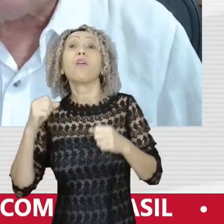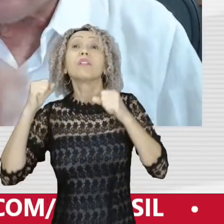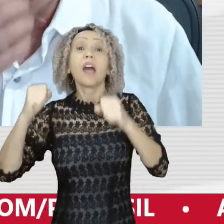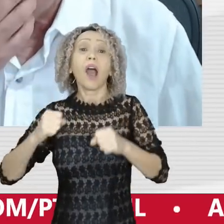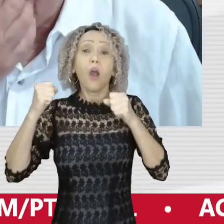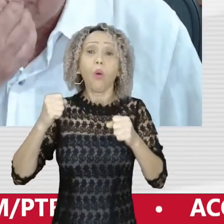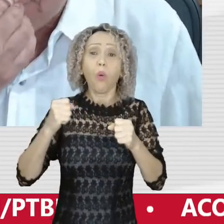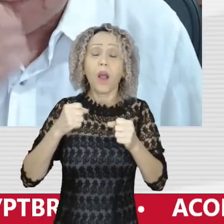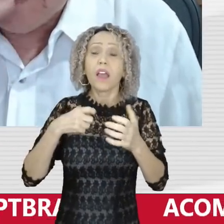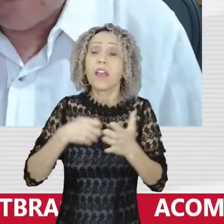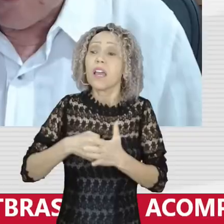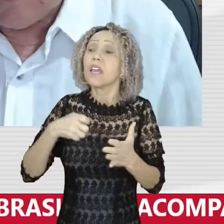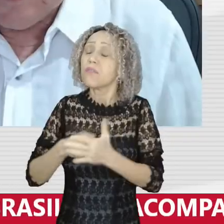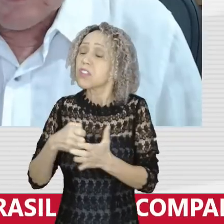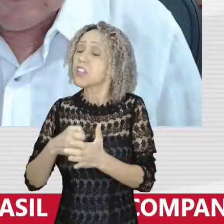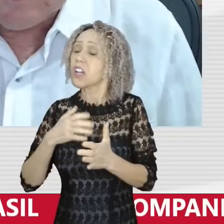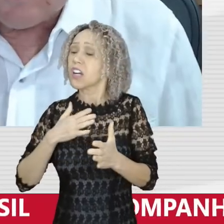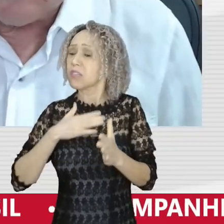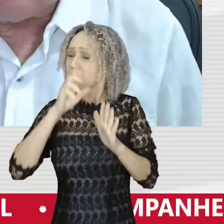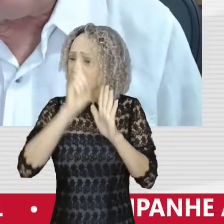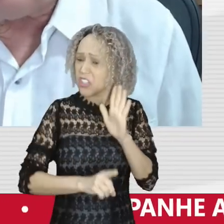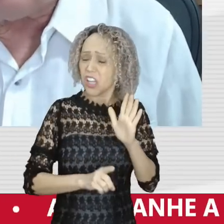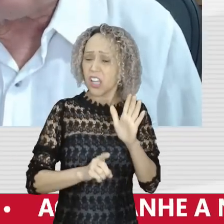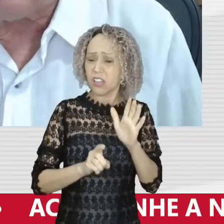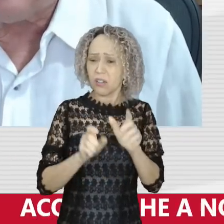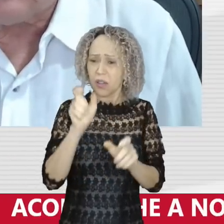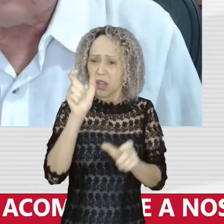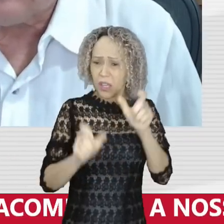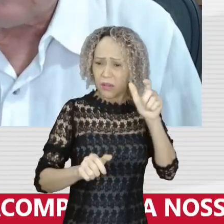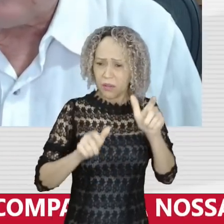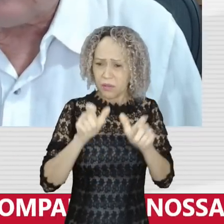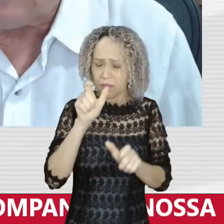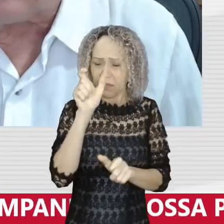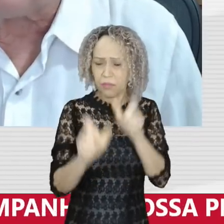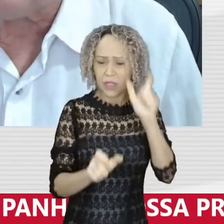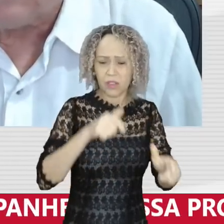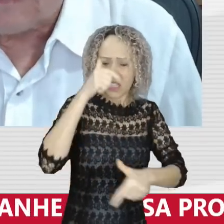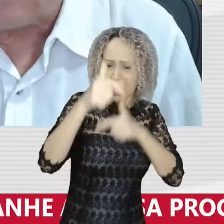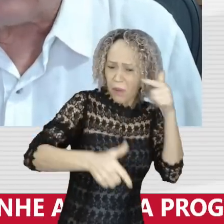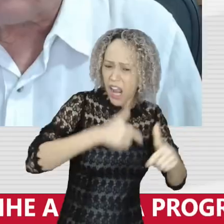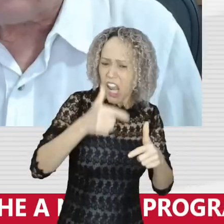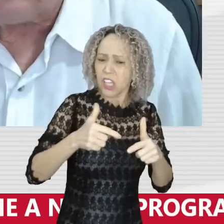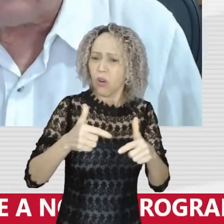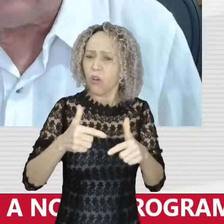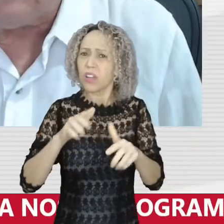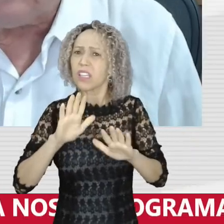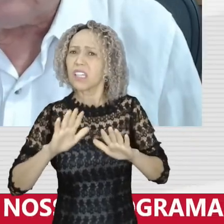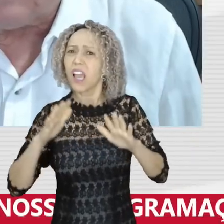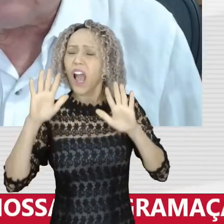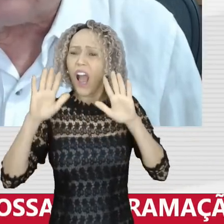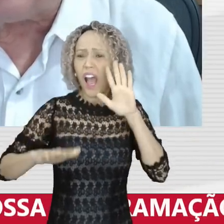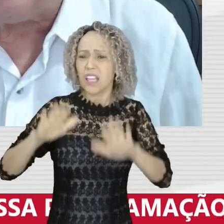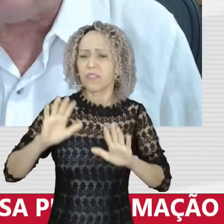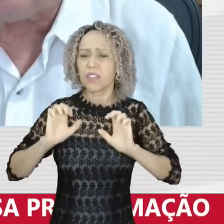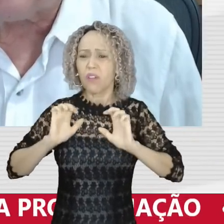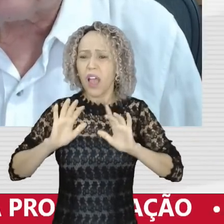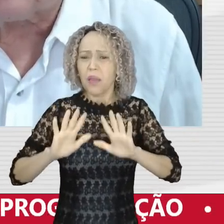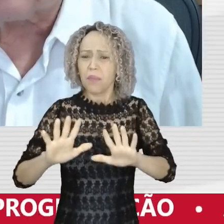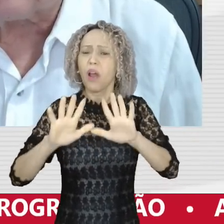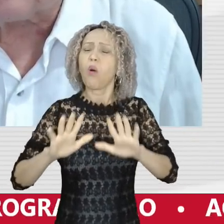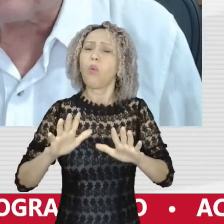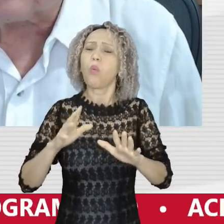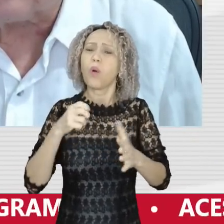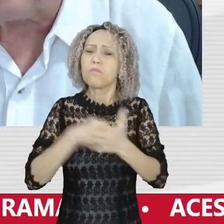organizados, manifestando pelos seus direitos, apanha, bala de borracha, é gás, eu não sei o quê, cavalo da polícia. Aqui mesmo, nós tivemos